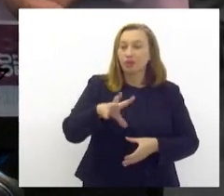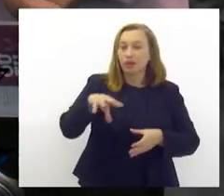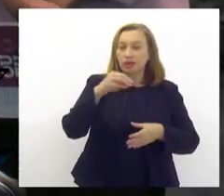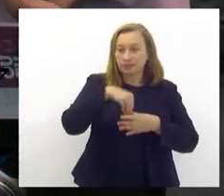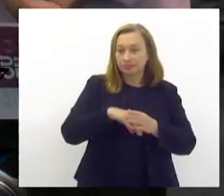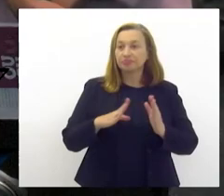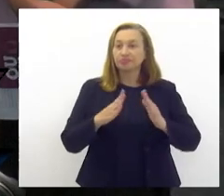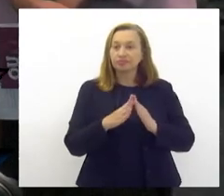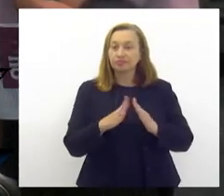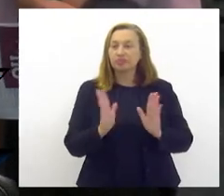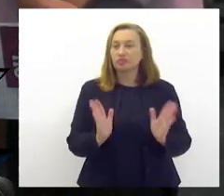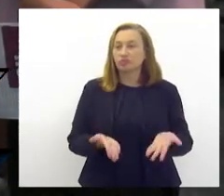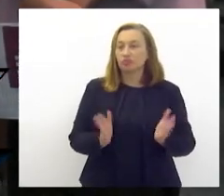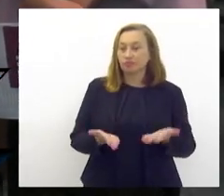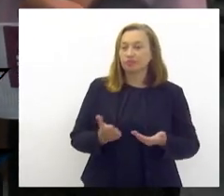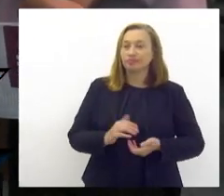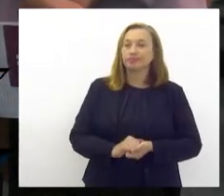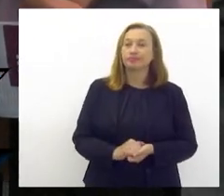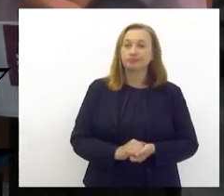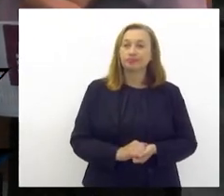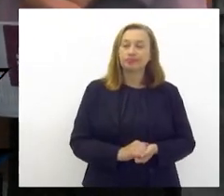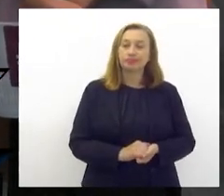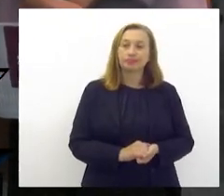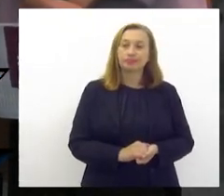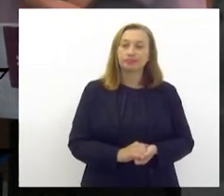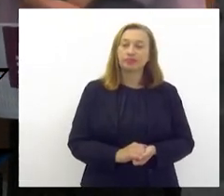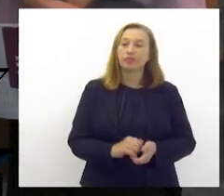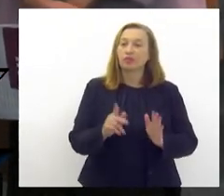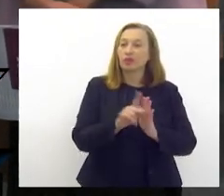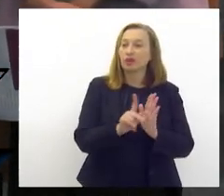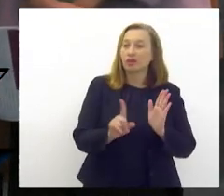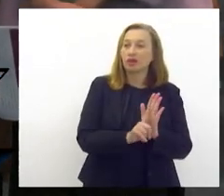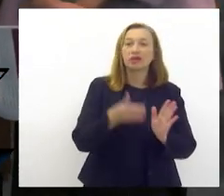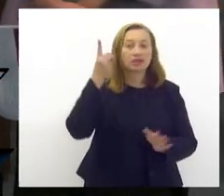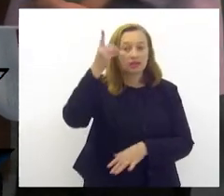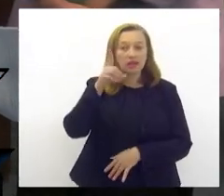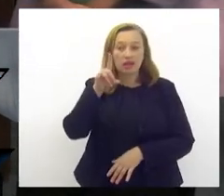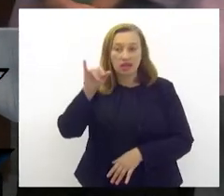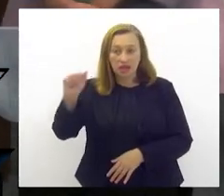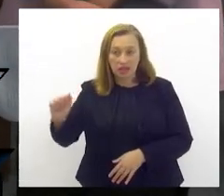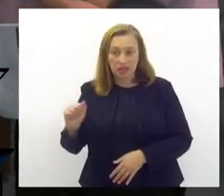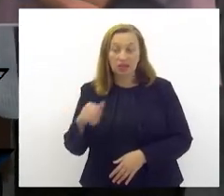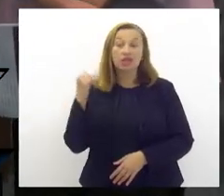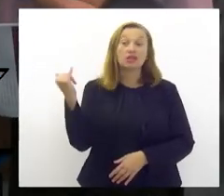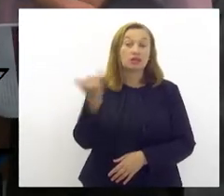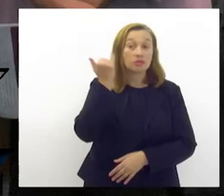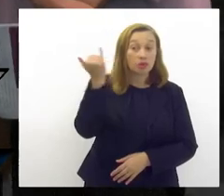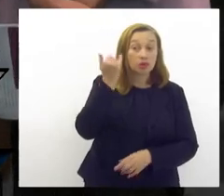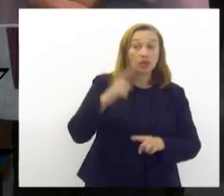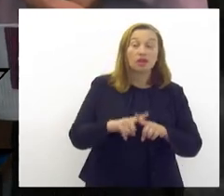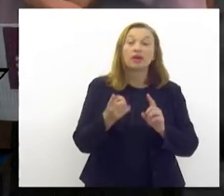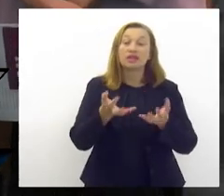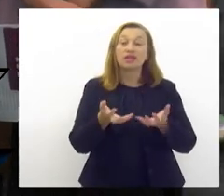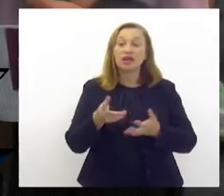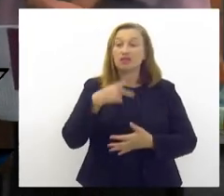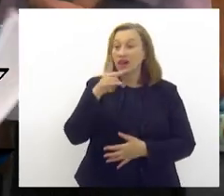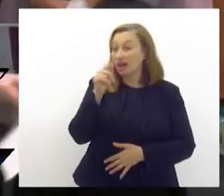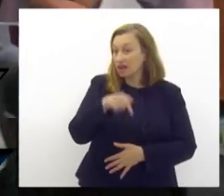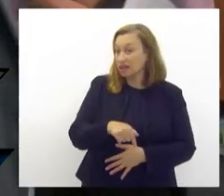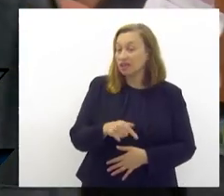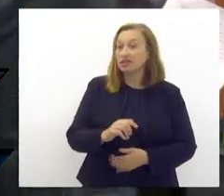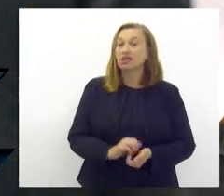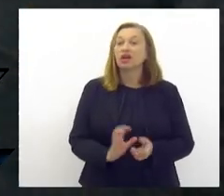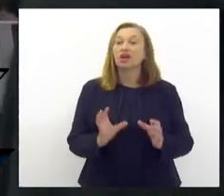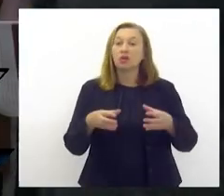casa. Hoje apreciaremos, inclusive, um projeto de lei da deputada Índia, muito importante, mas quero dizer aqui que